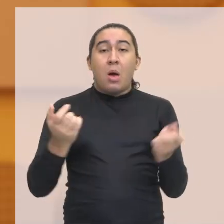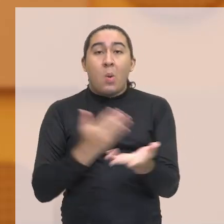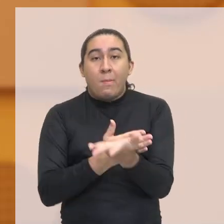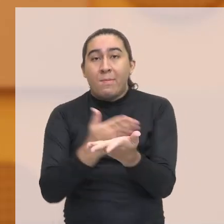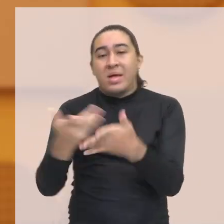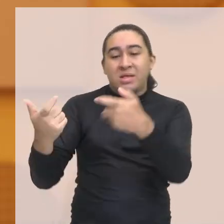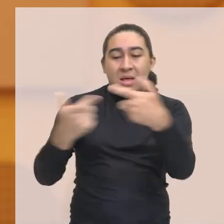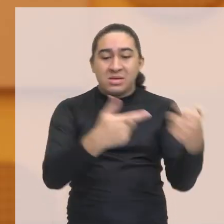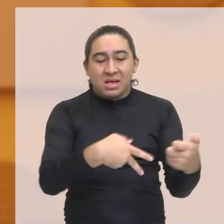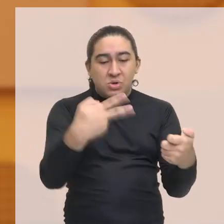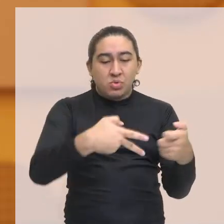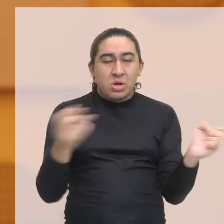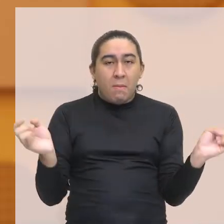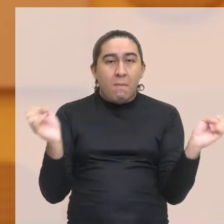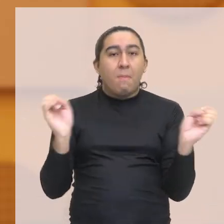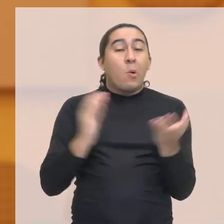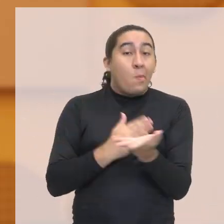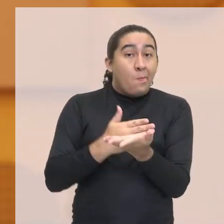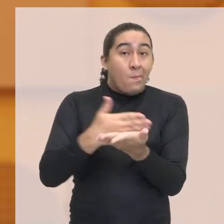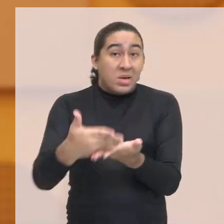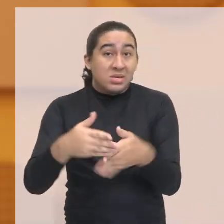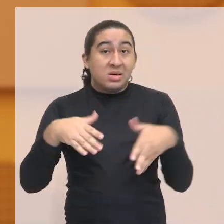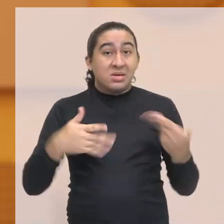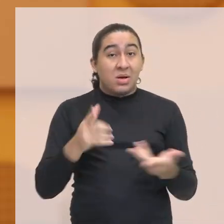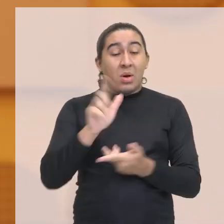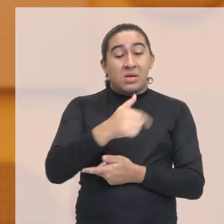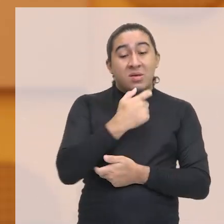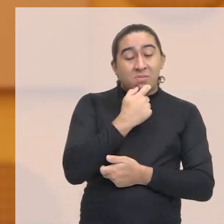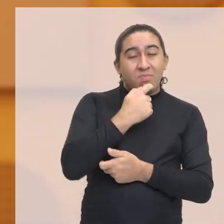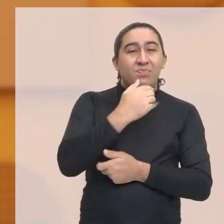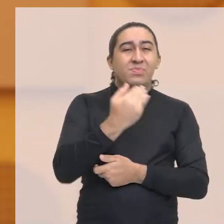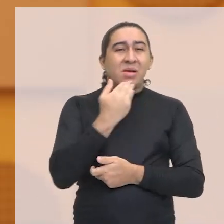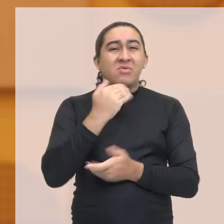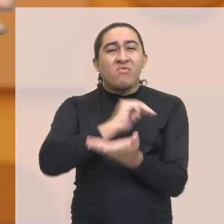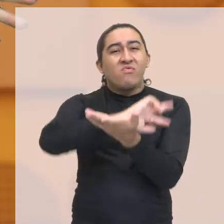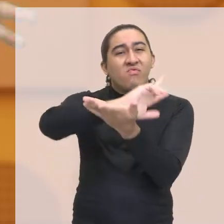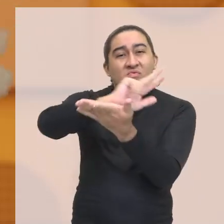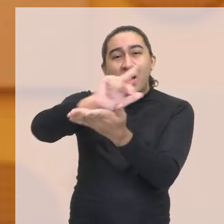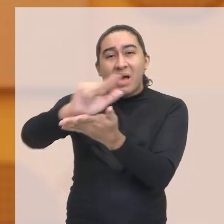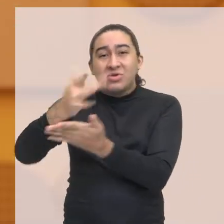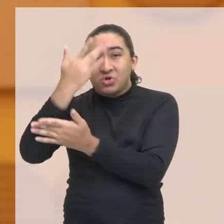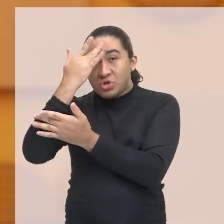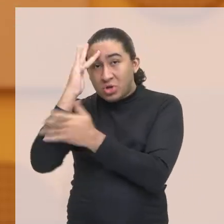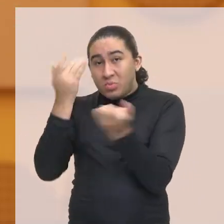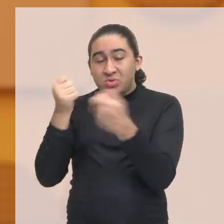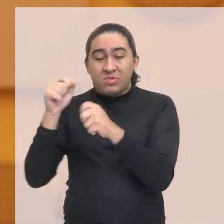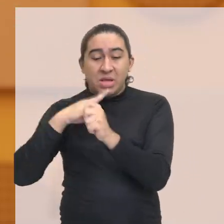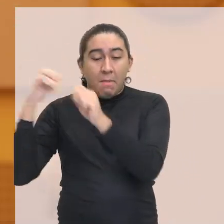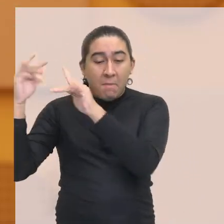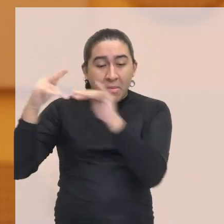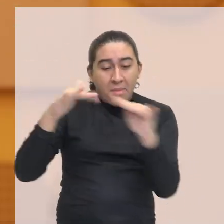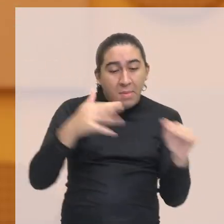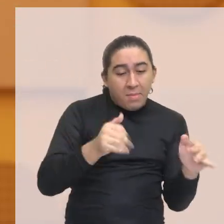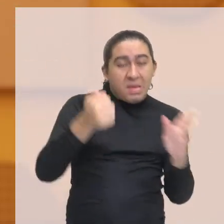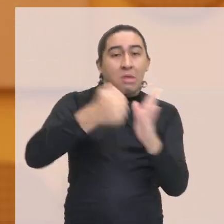os britânicos convocam uma grande quantidade de indianos para lutar na guerra, né, na Segunda Guerra Mundial.